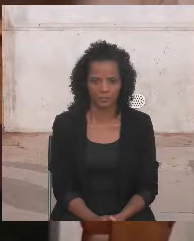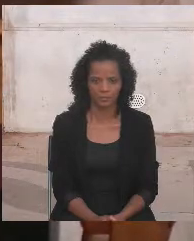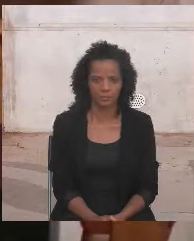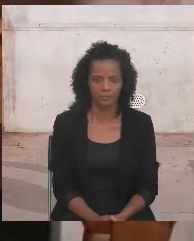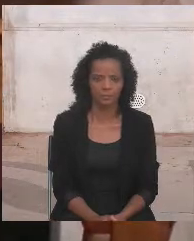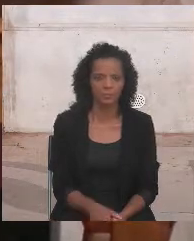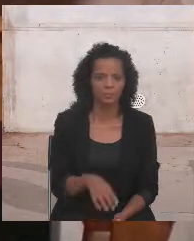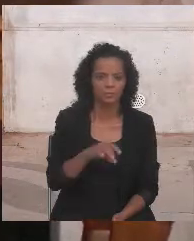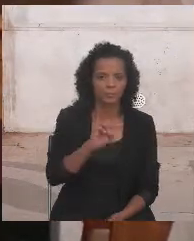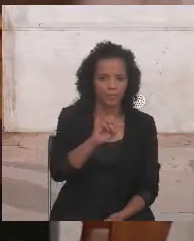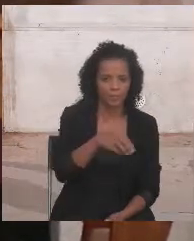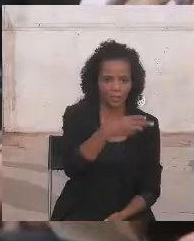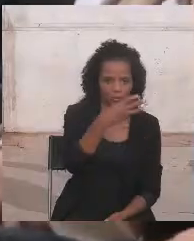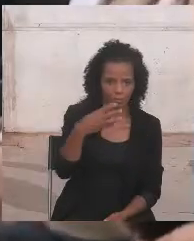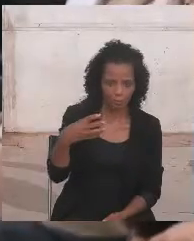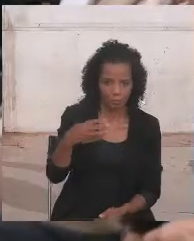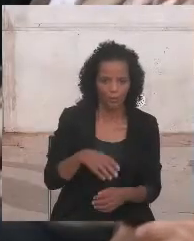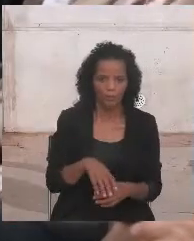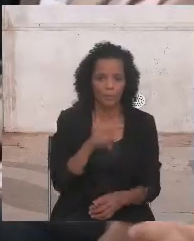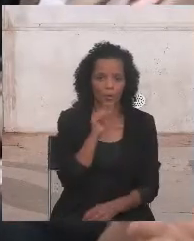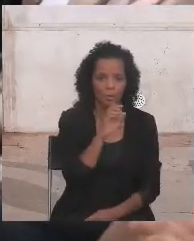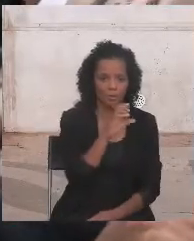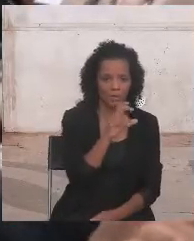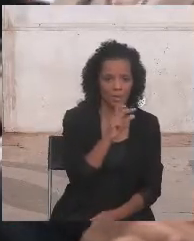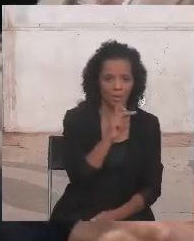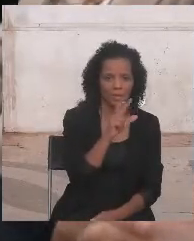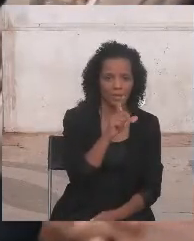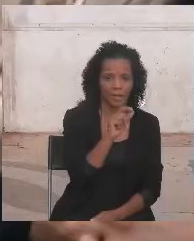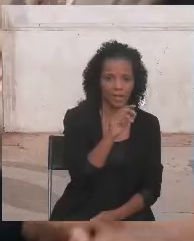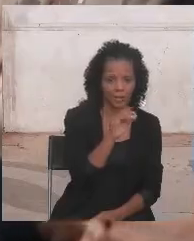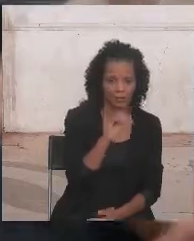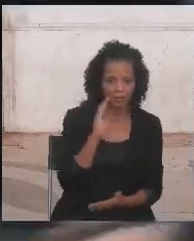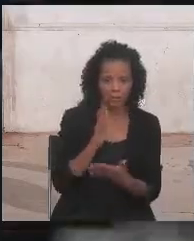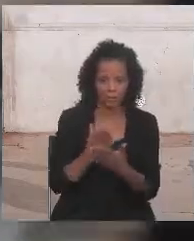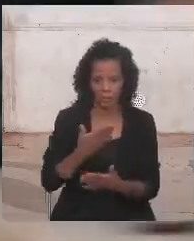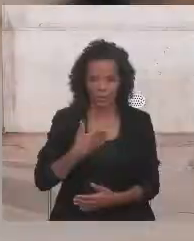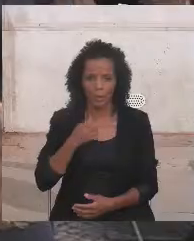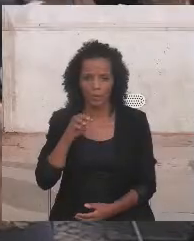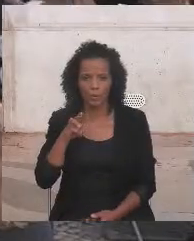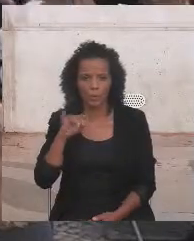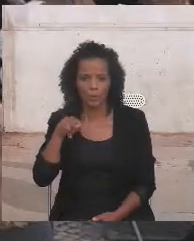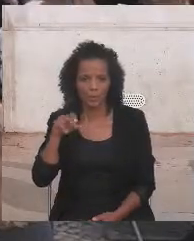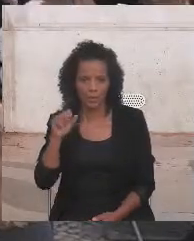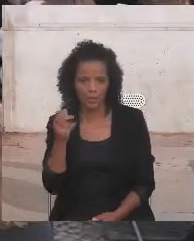Parque das Nações, Carlos Francisco de Almeida Domingos.